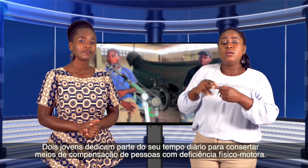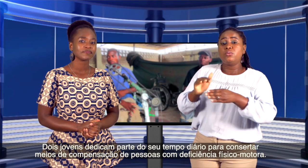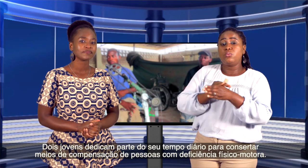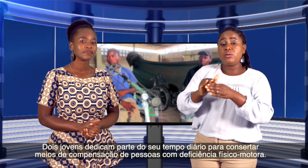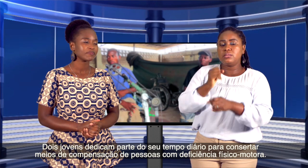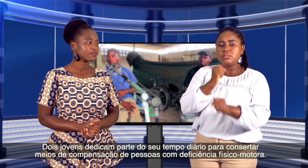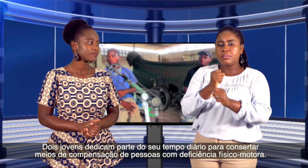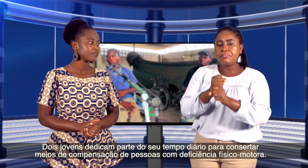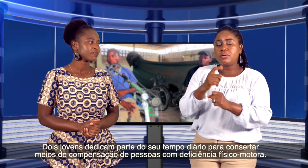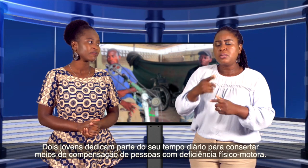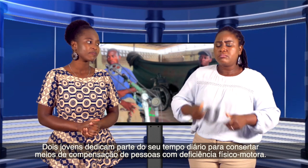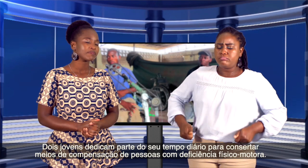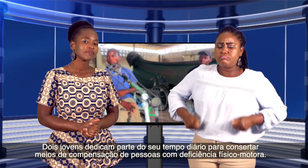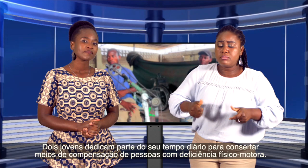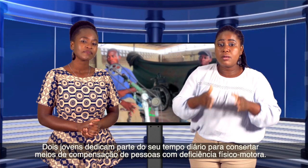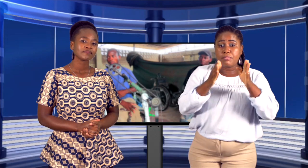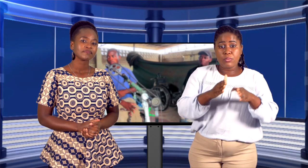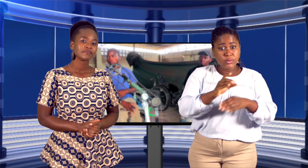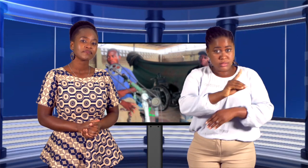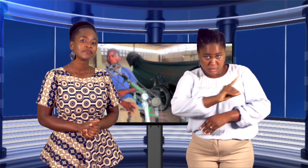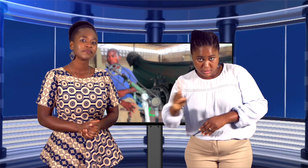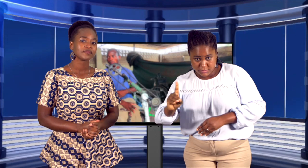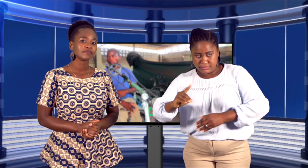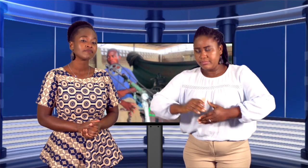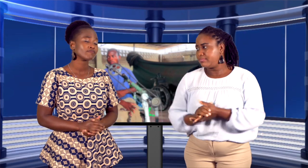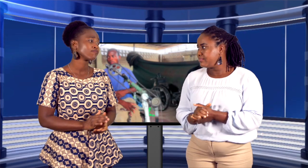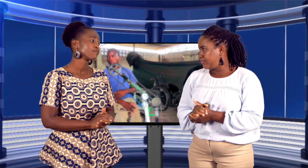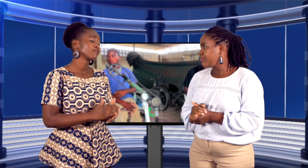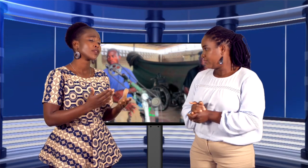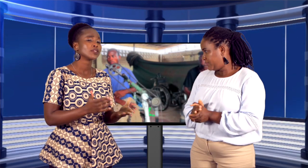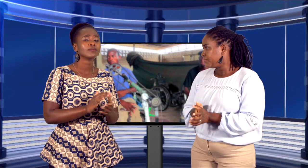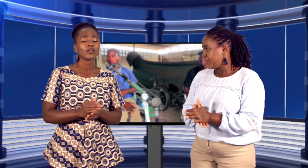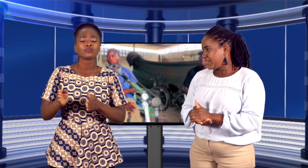de pessoas com deficiência físico-motora.